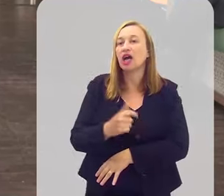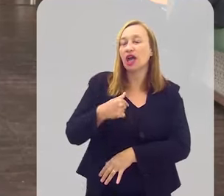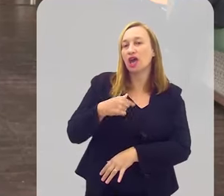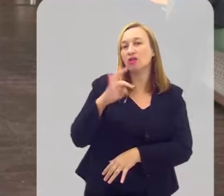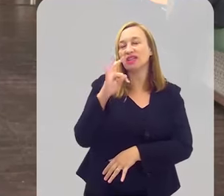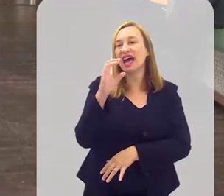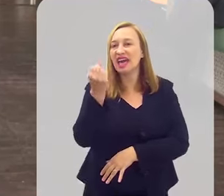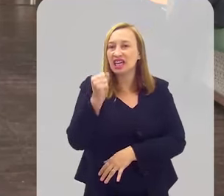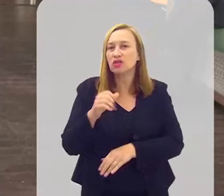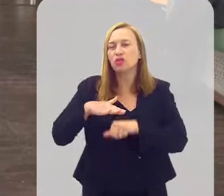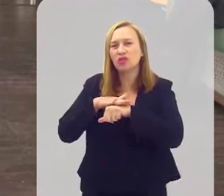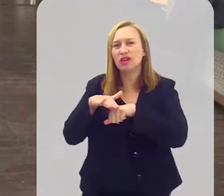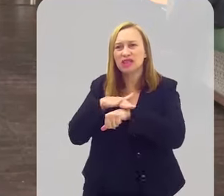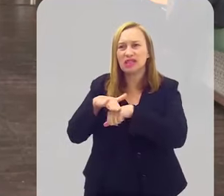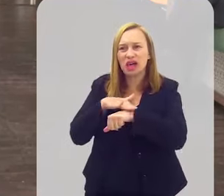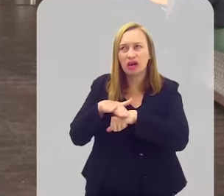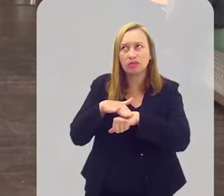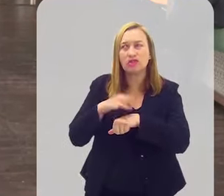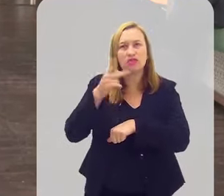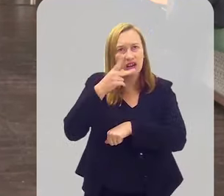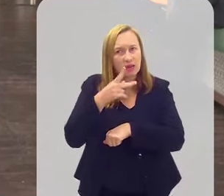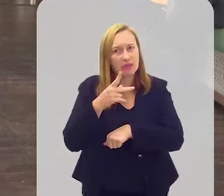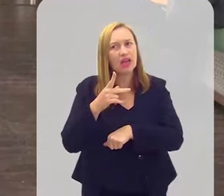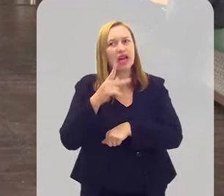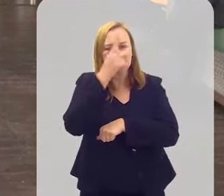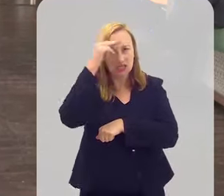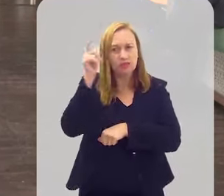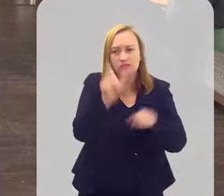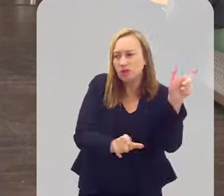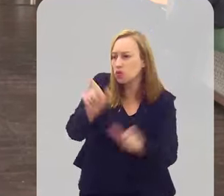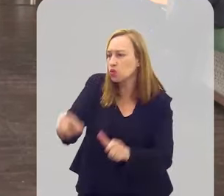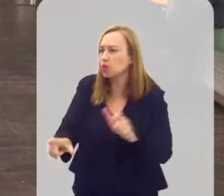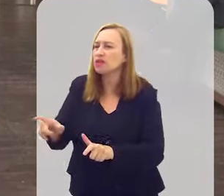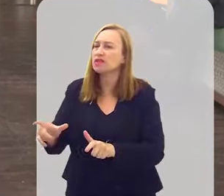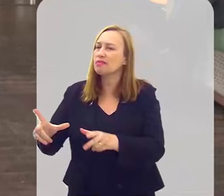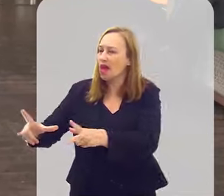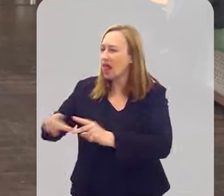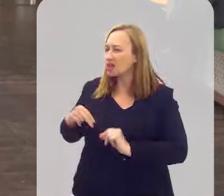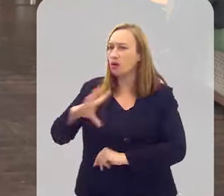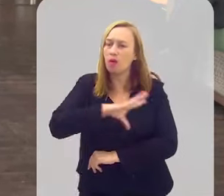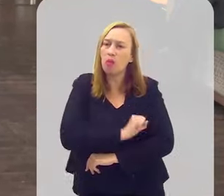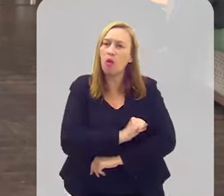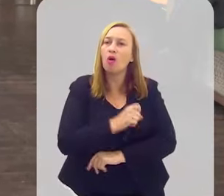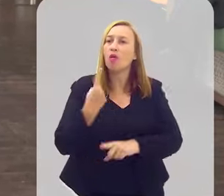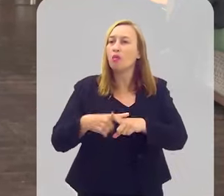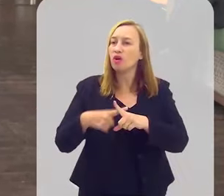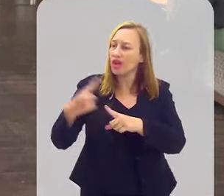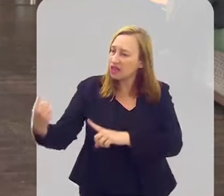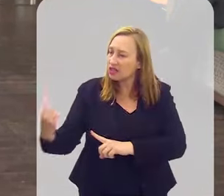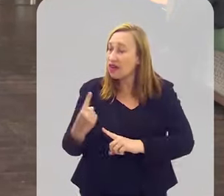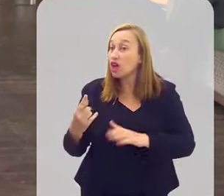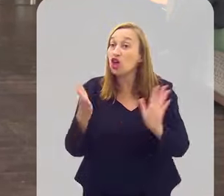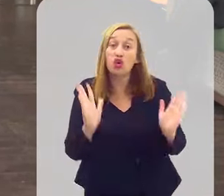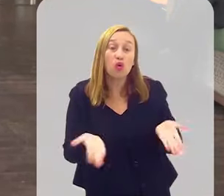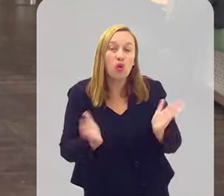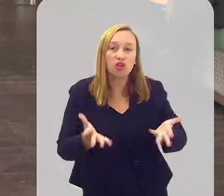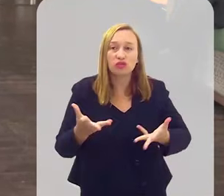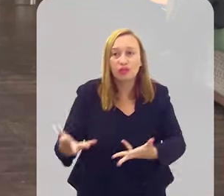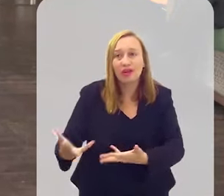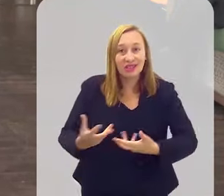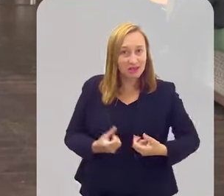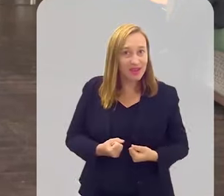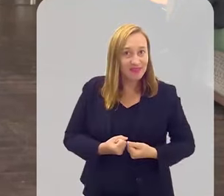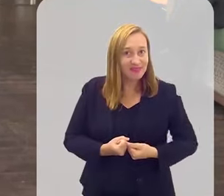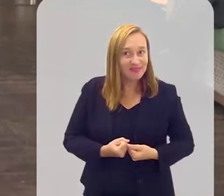taisinha conversamos e falamos thí essas pessoas merecem muito o nosso amor porque elas vieram o programa E hoje